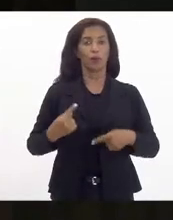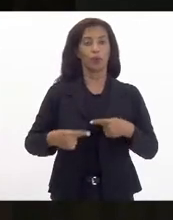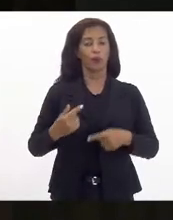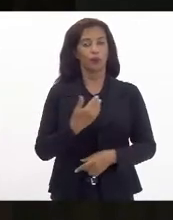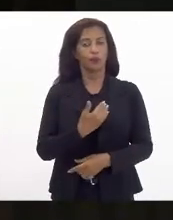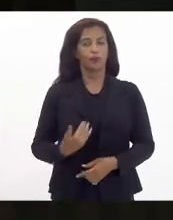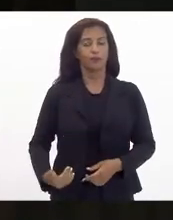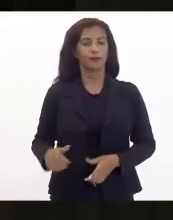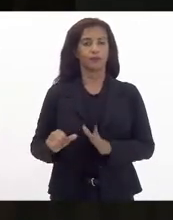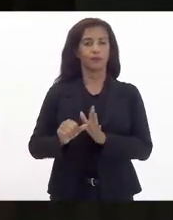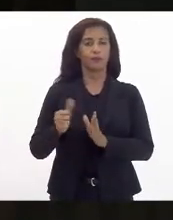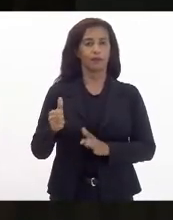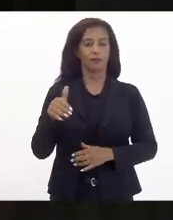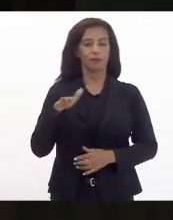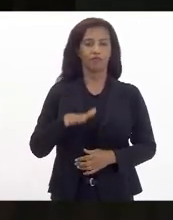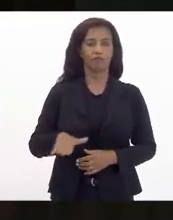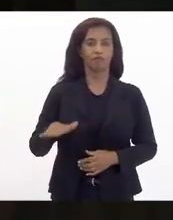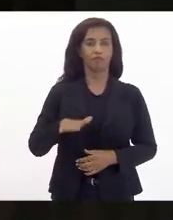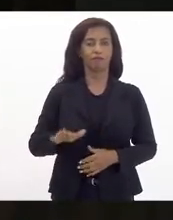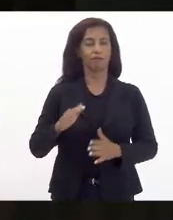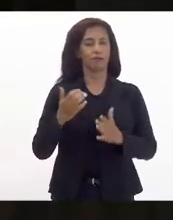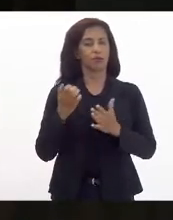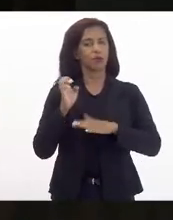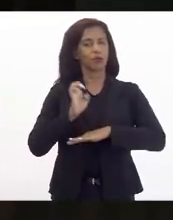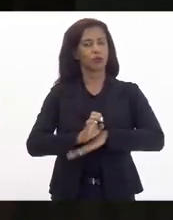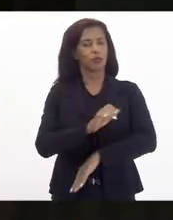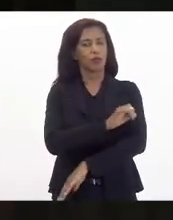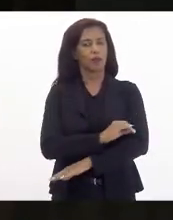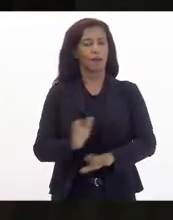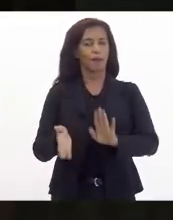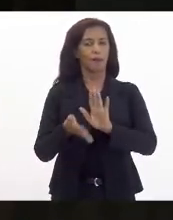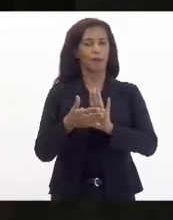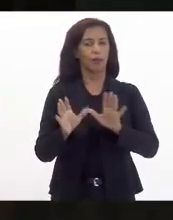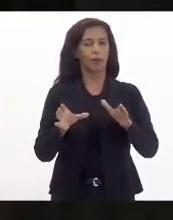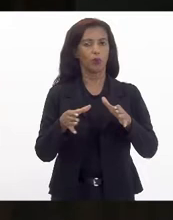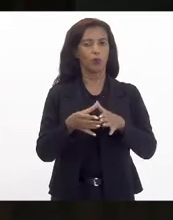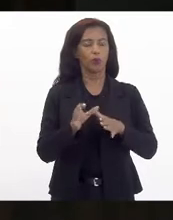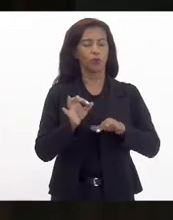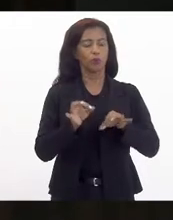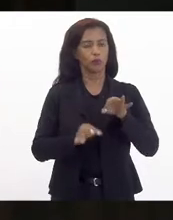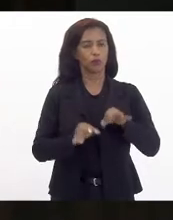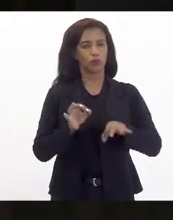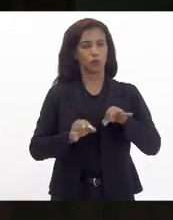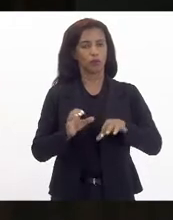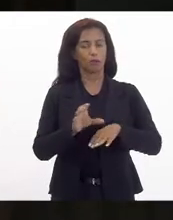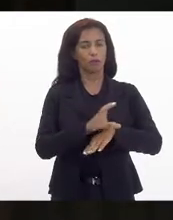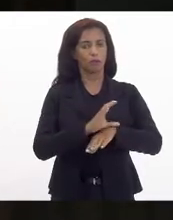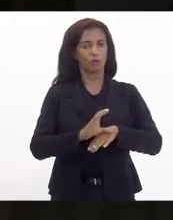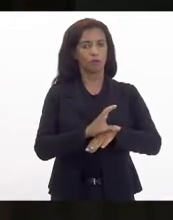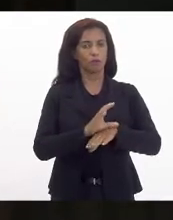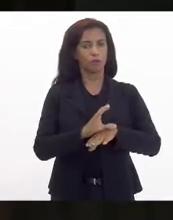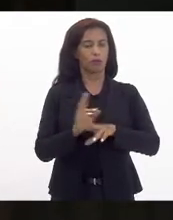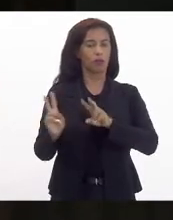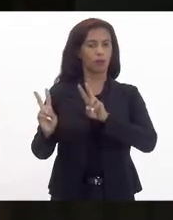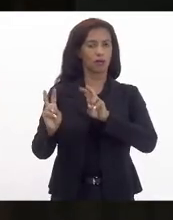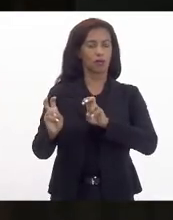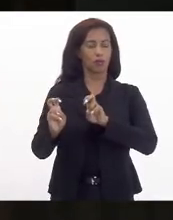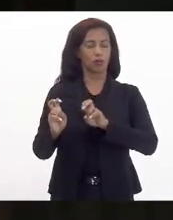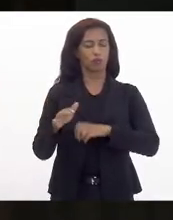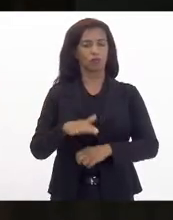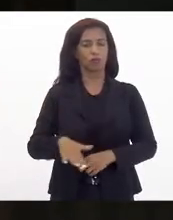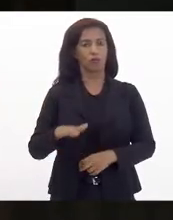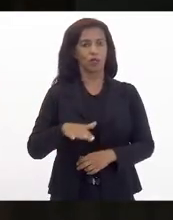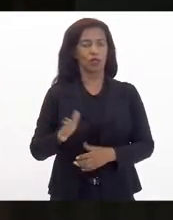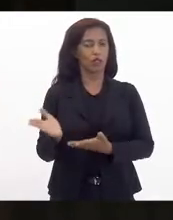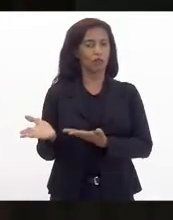pública pela primeira infância no estado do Rio de Janeiro pareceres das comissões de constituição e justiça pela constitucionalidade e assuntos da criança do Adolescente